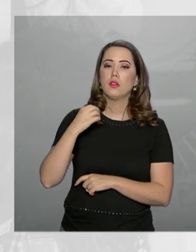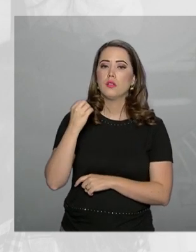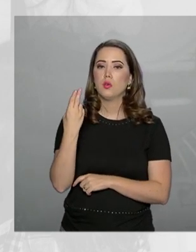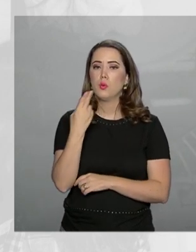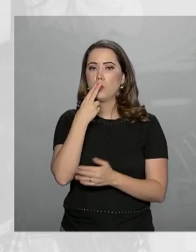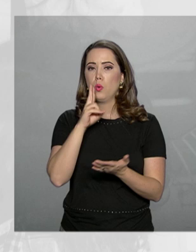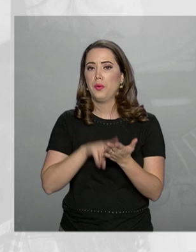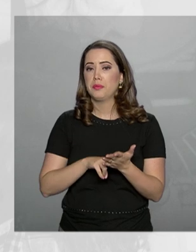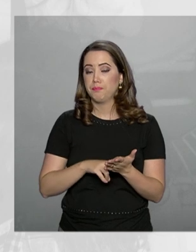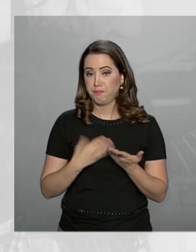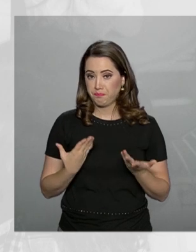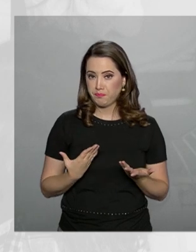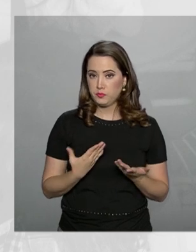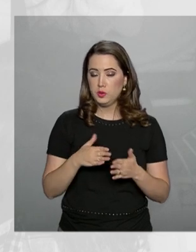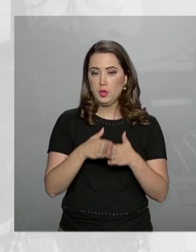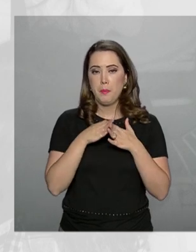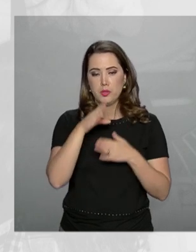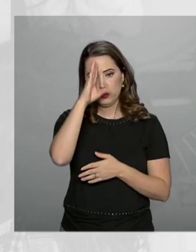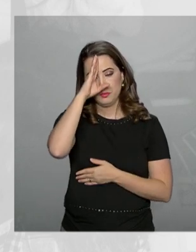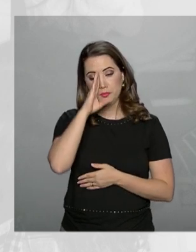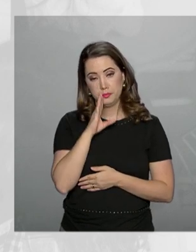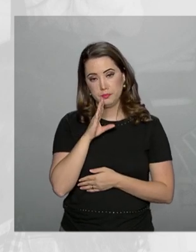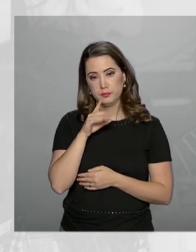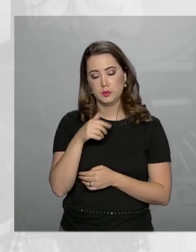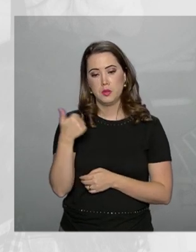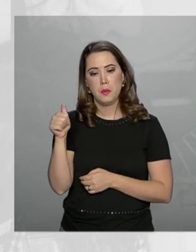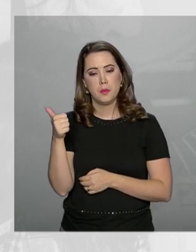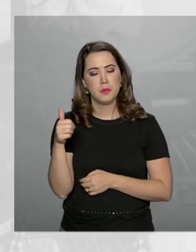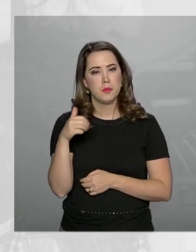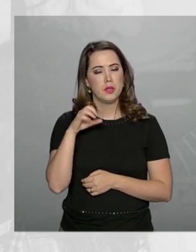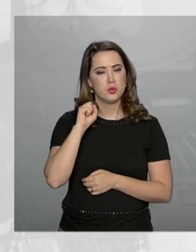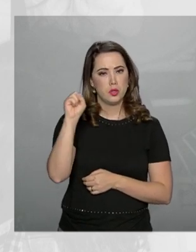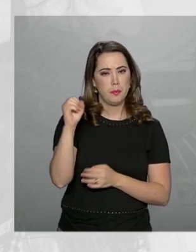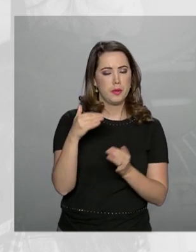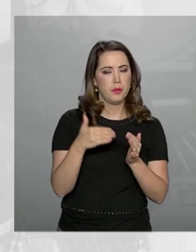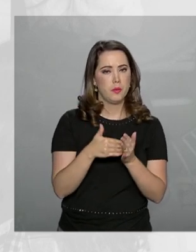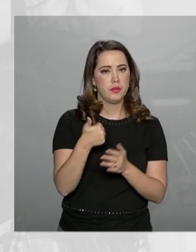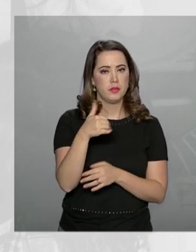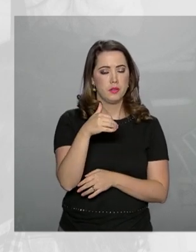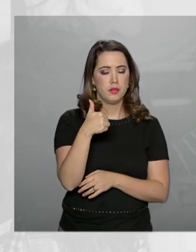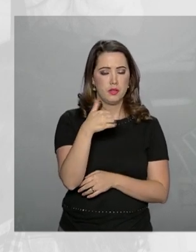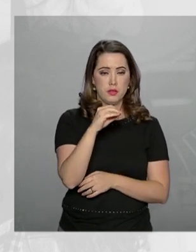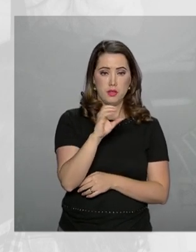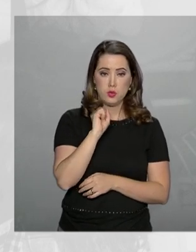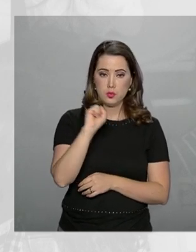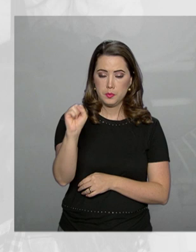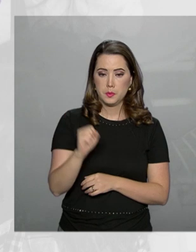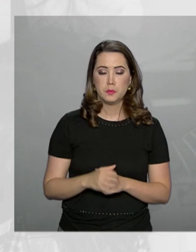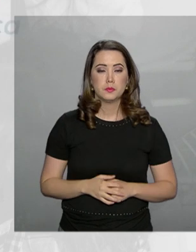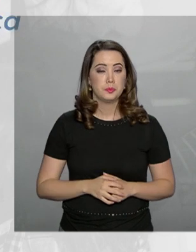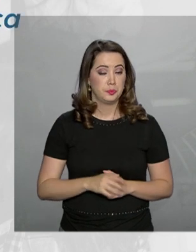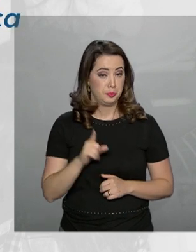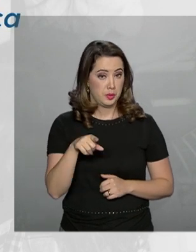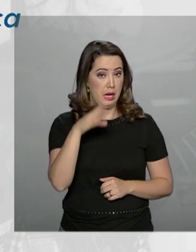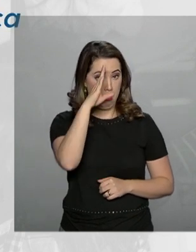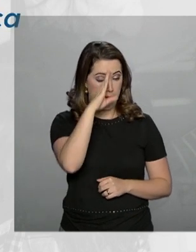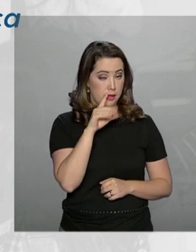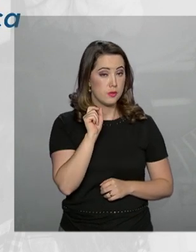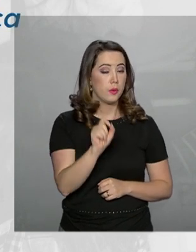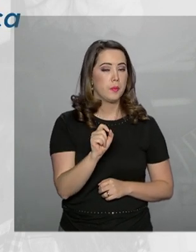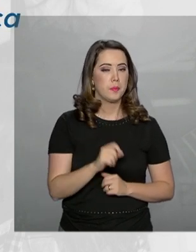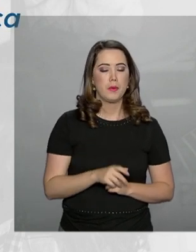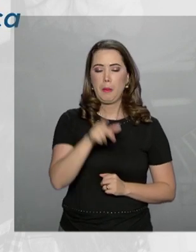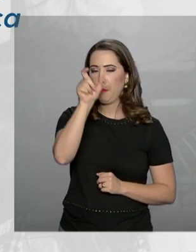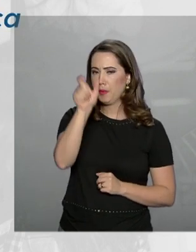correios. Os pedidos de isenção da taxa irão de 1º de abril ao dia 10. Tem direito à gratuidade quem está no